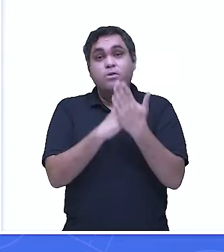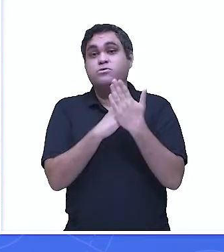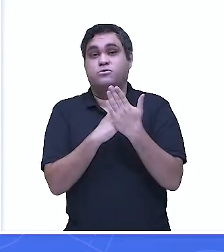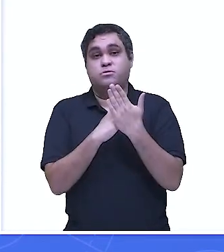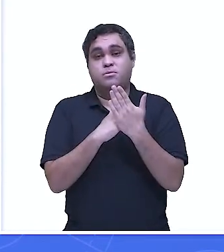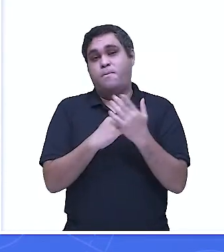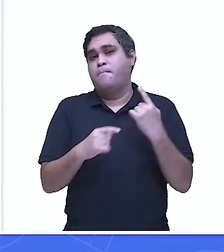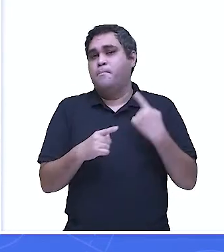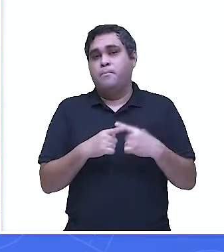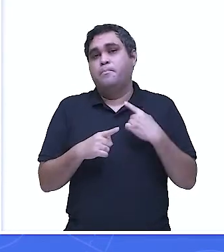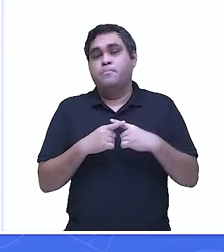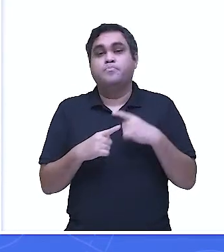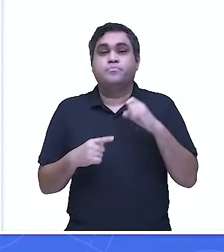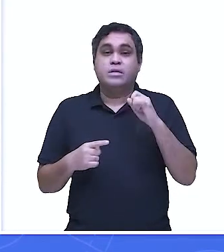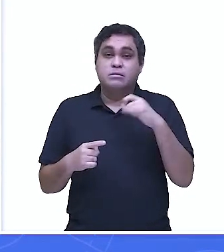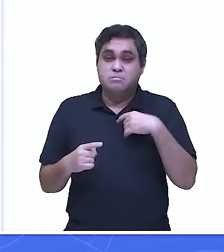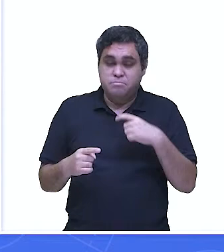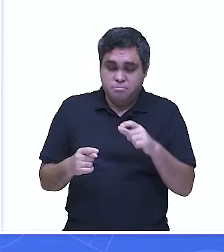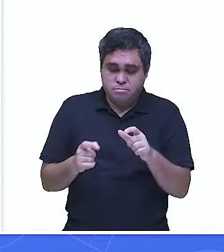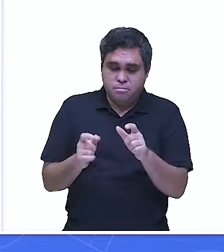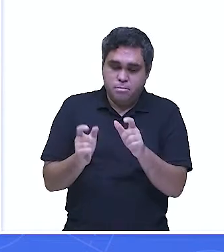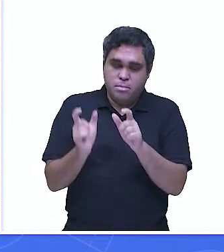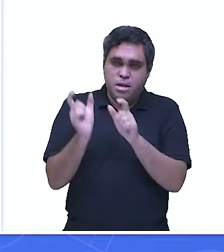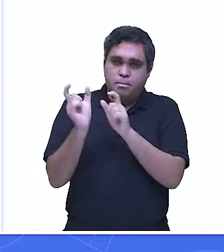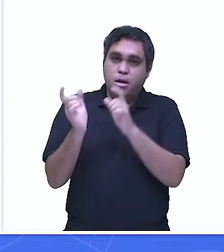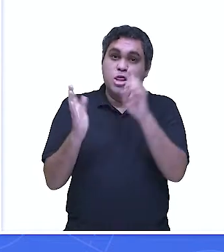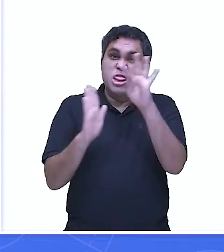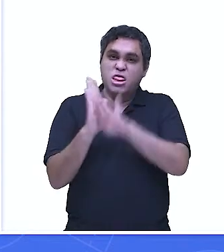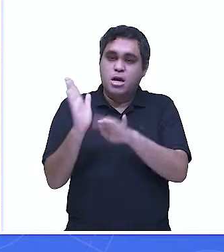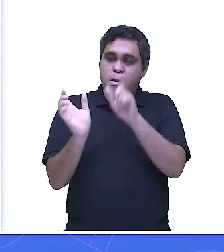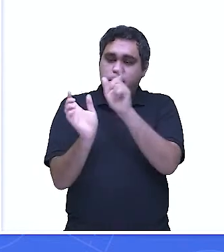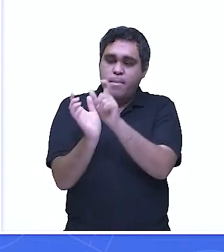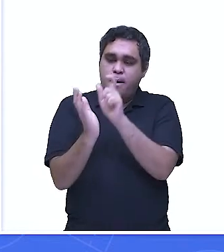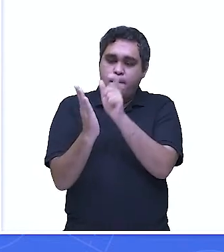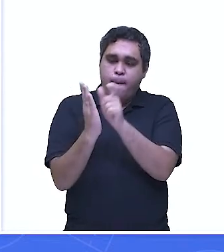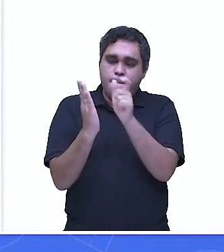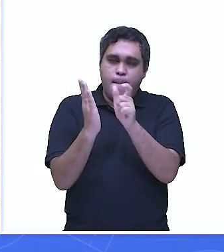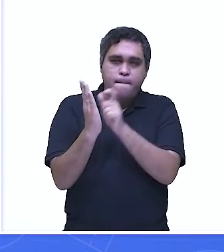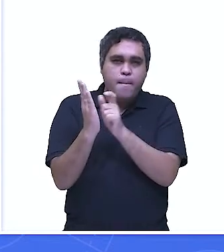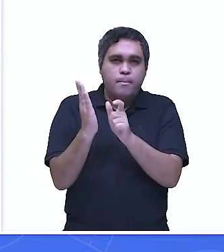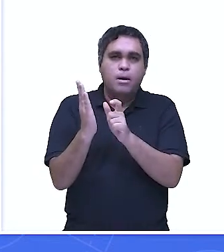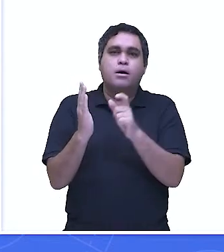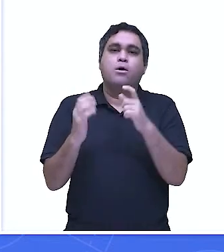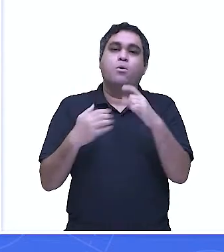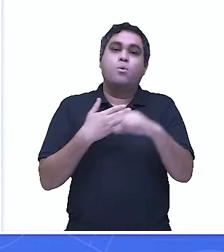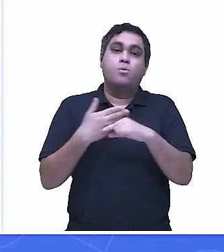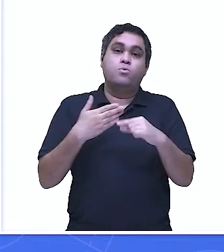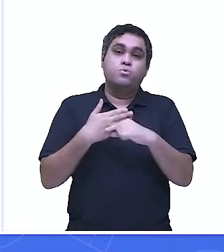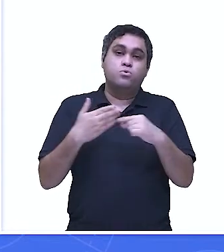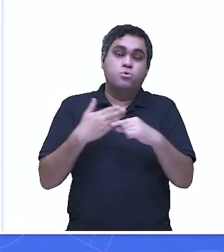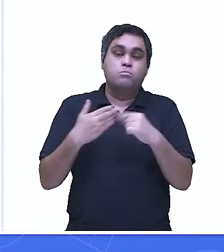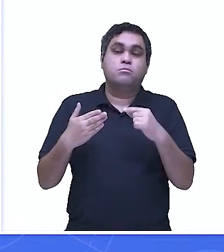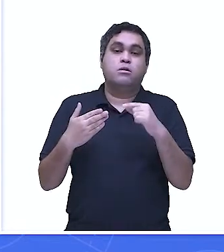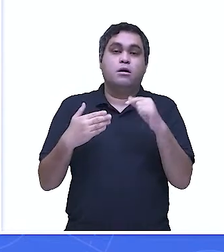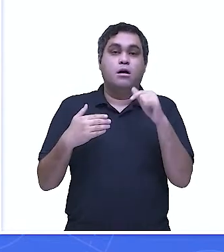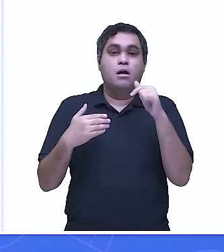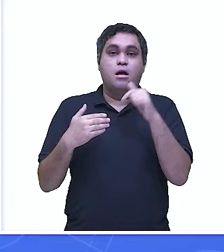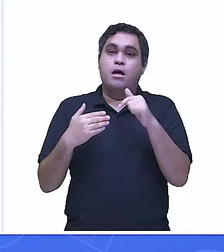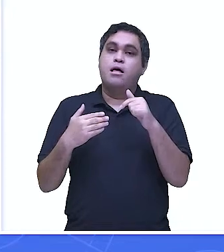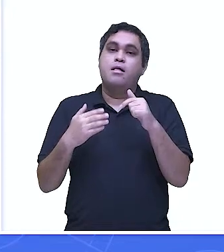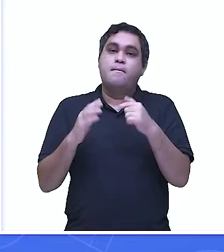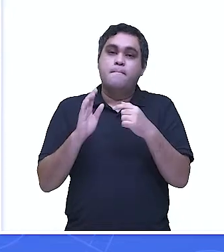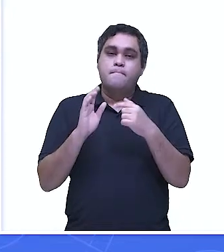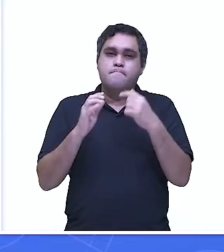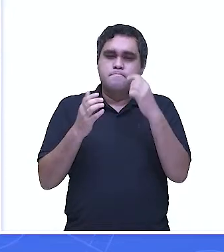Porque se elas estão sendo repetidas ali no texto, é porque o autor quer que a gente preste atenção, porque ela é importante, então ela se torna uma palavra-chave